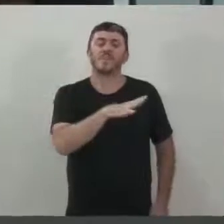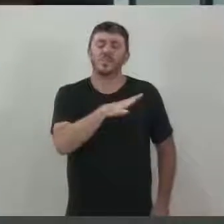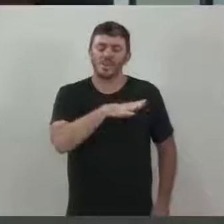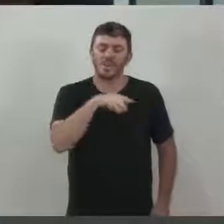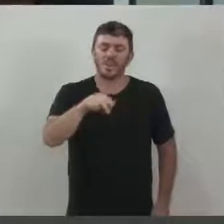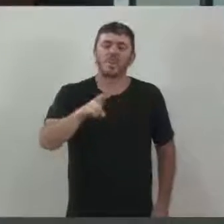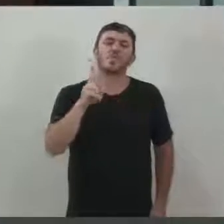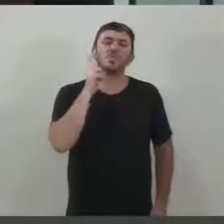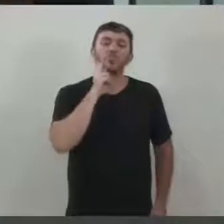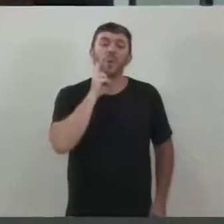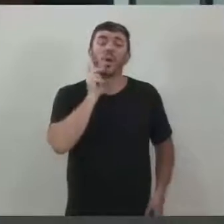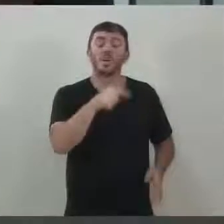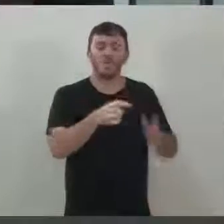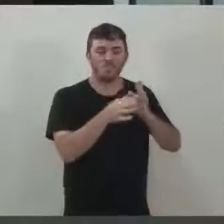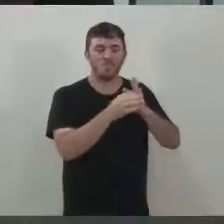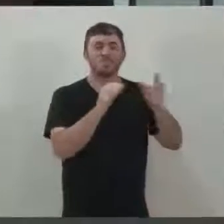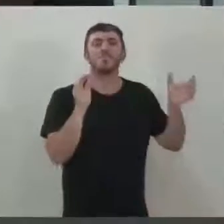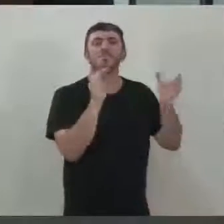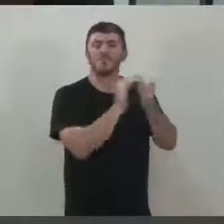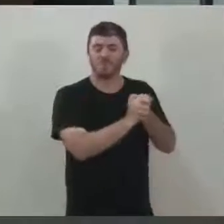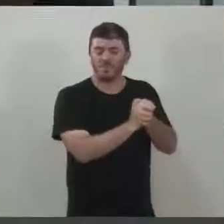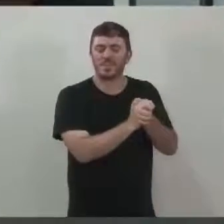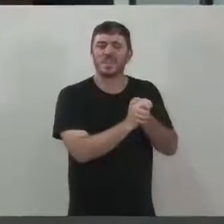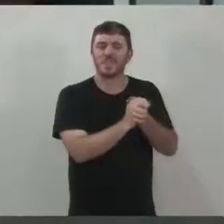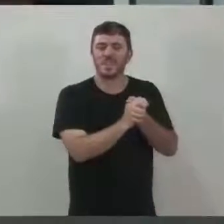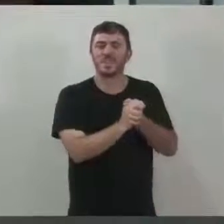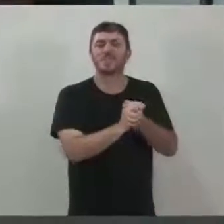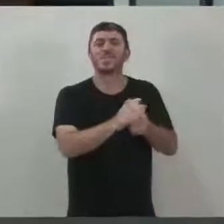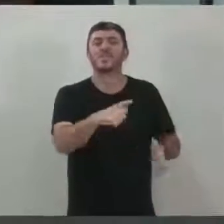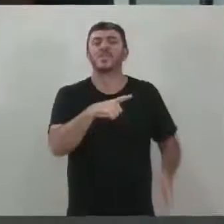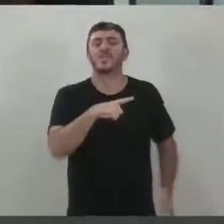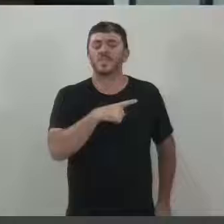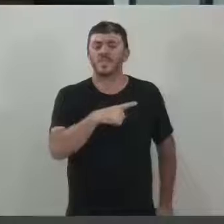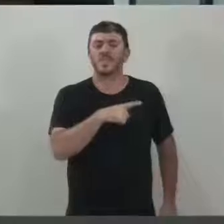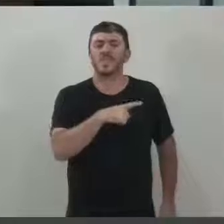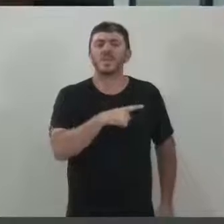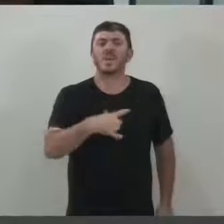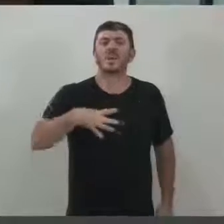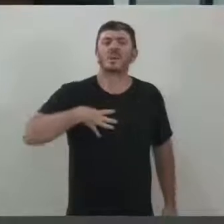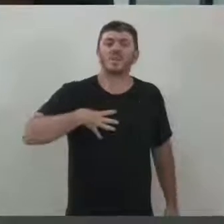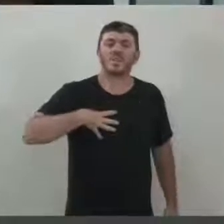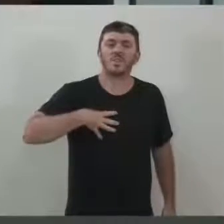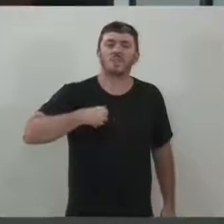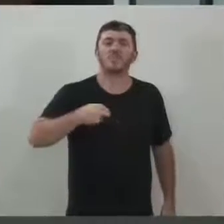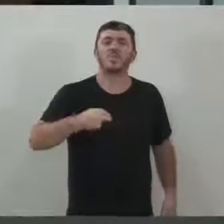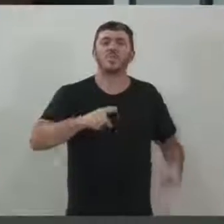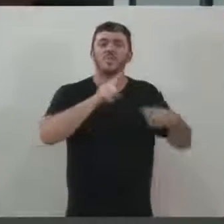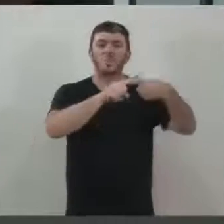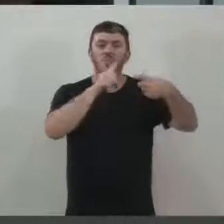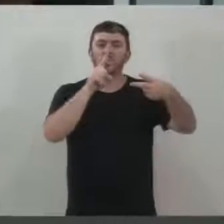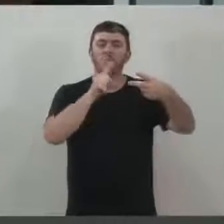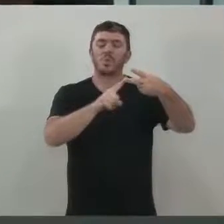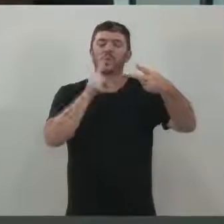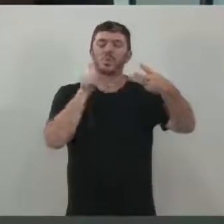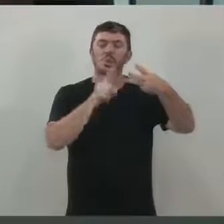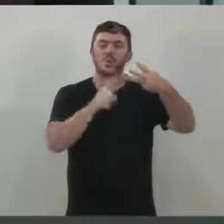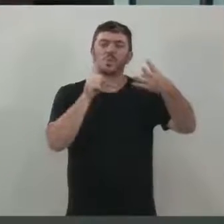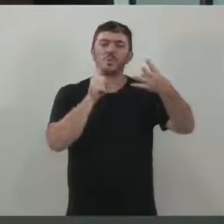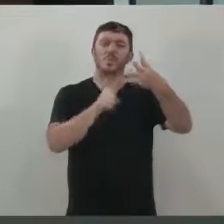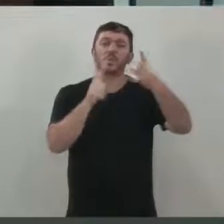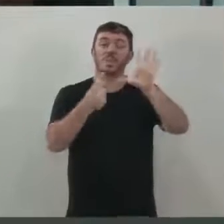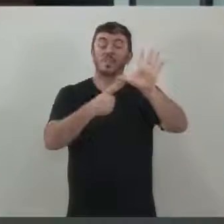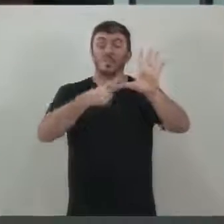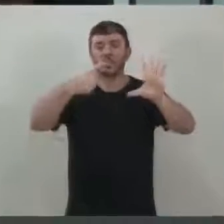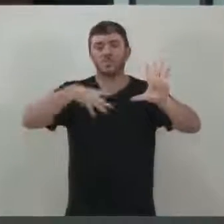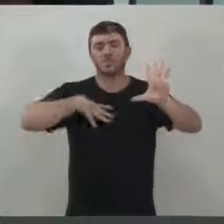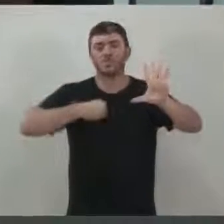casado com a senhora Leonilda Pires Pedro e deixa os filhos Ilson, Adenilson, Silvana, Fabiana e